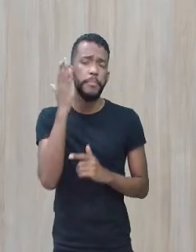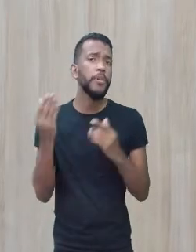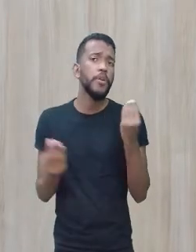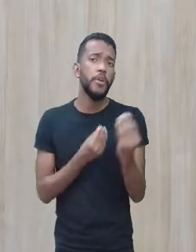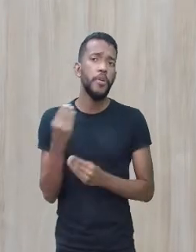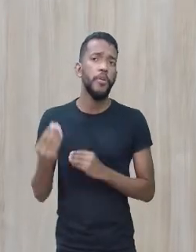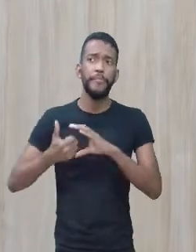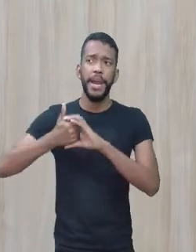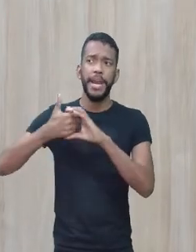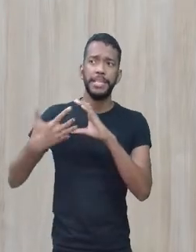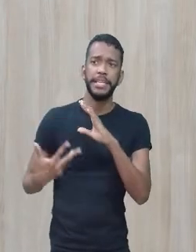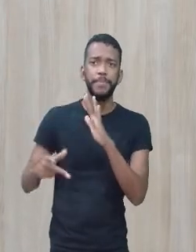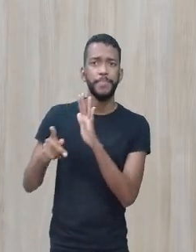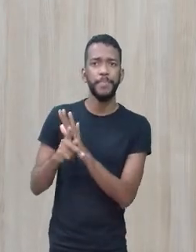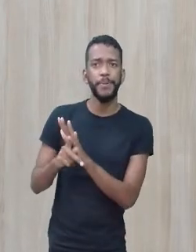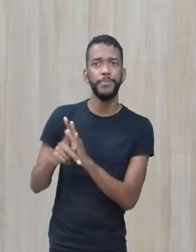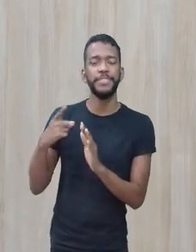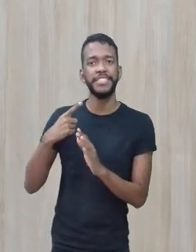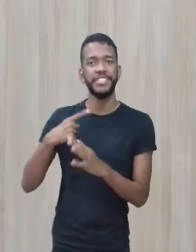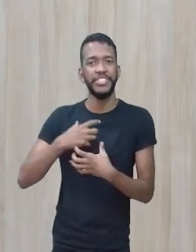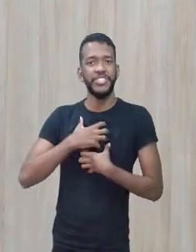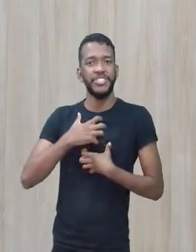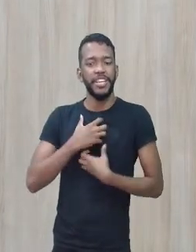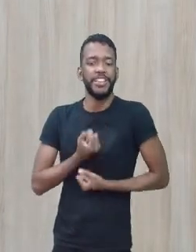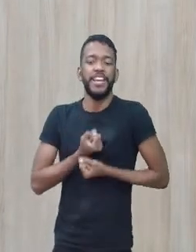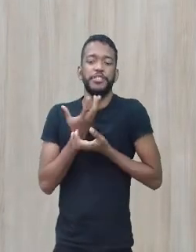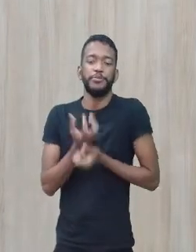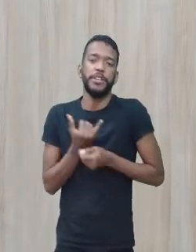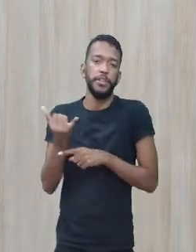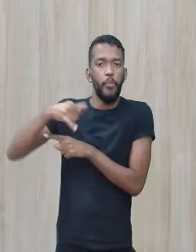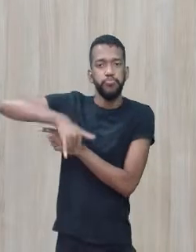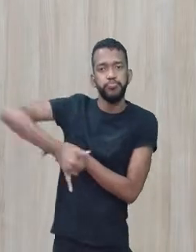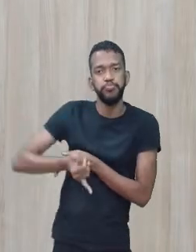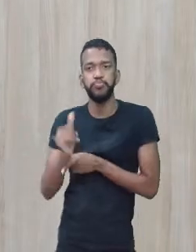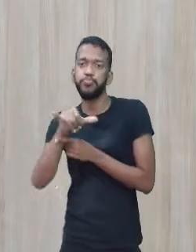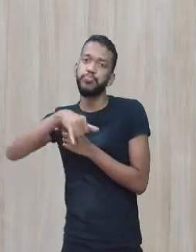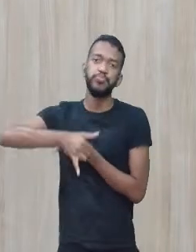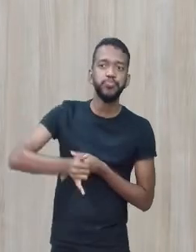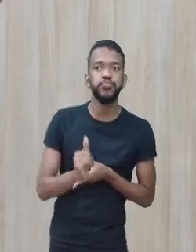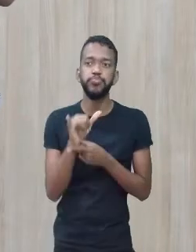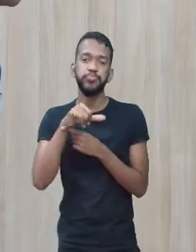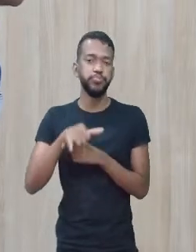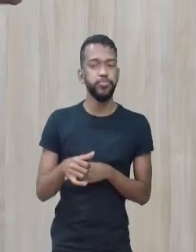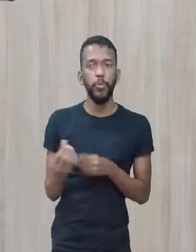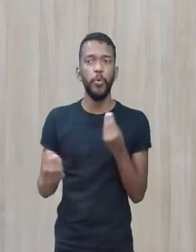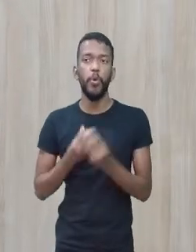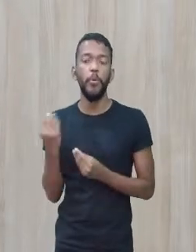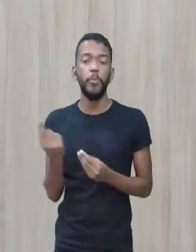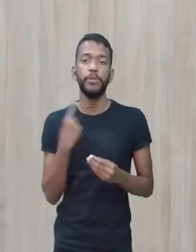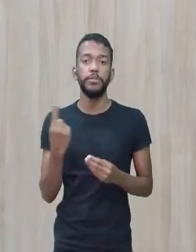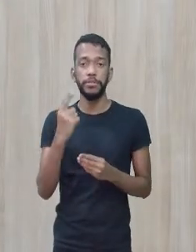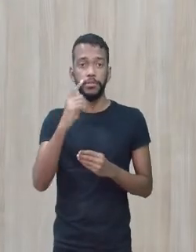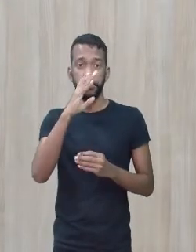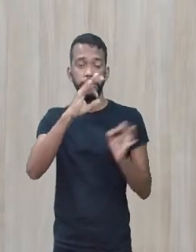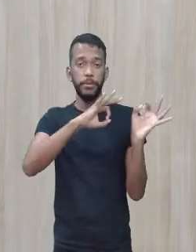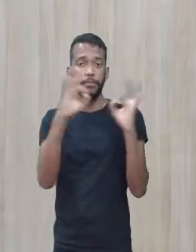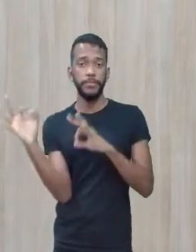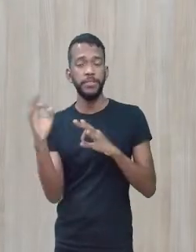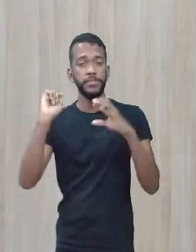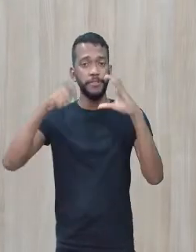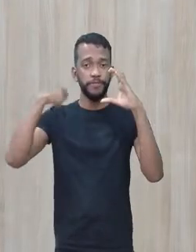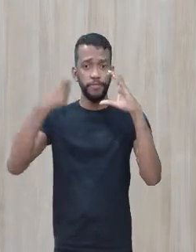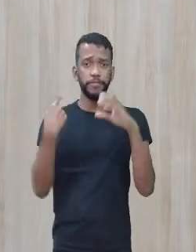característica essa forma, essa expressão artística? O que é que nós observamos no vídeo? Nós